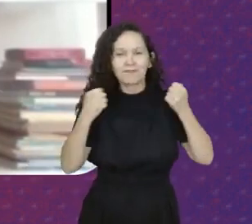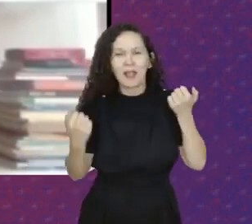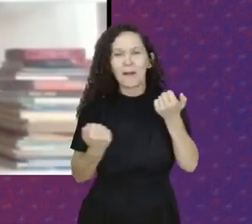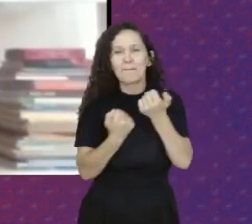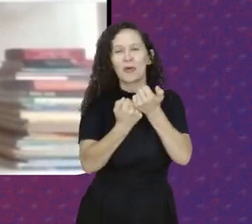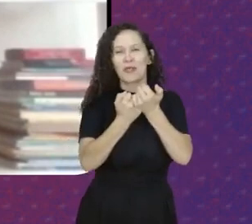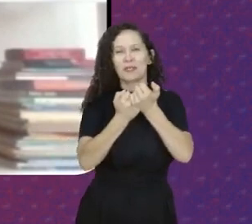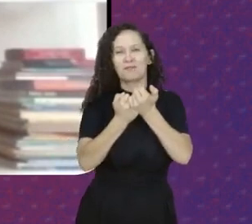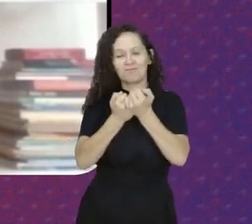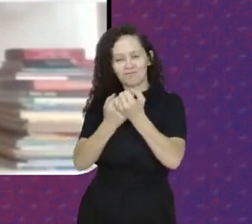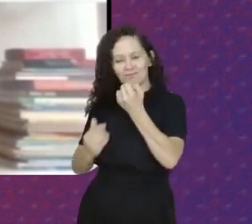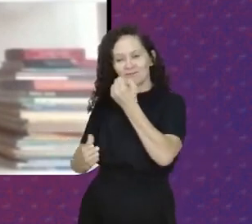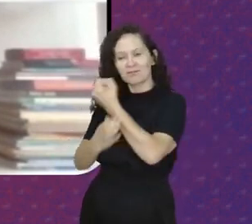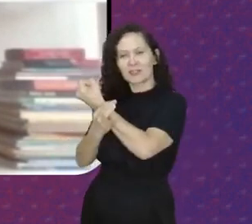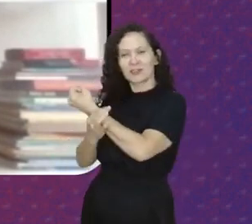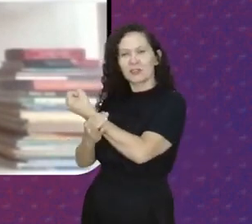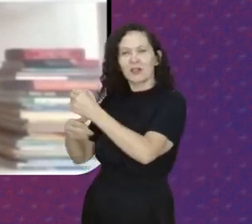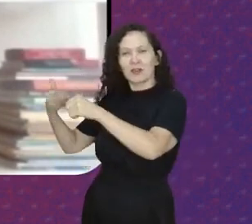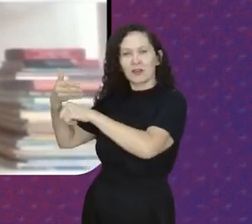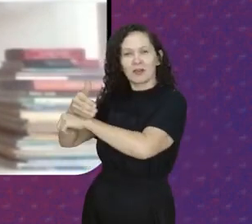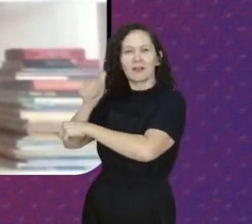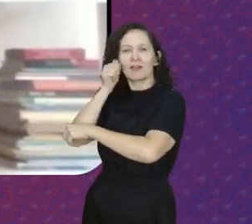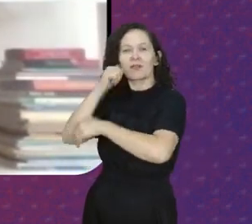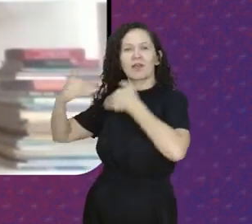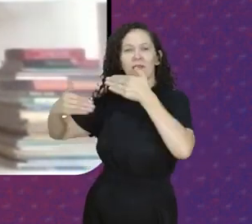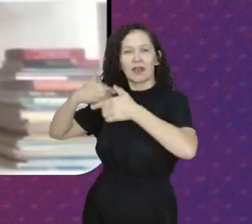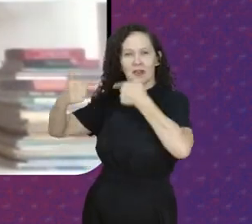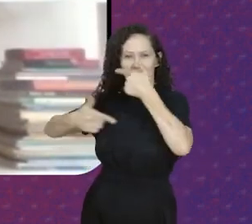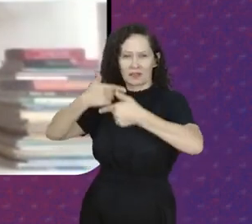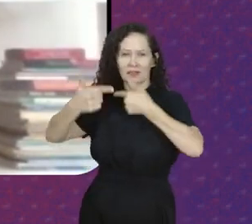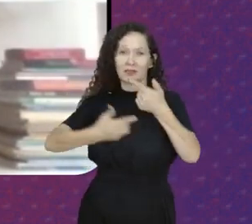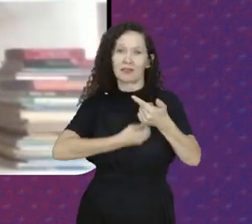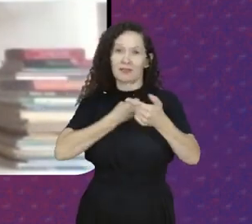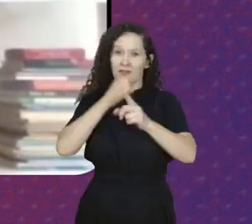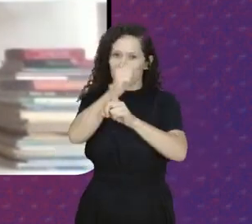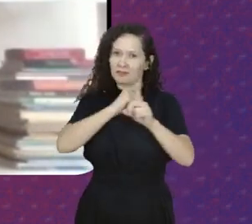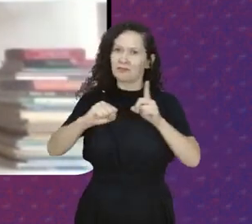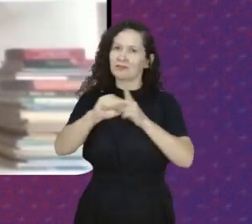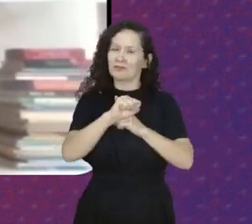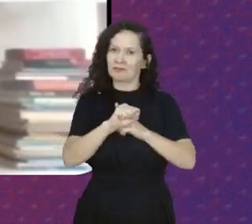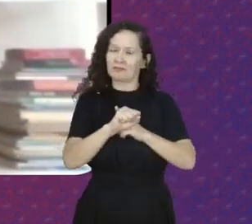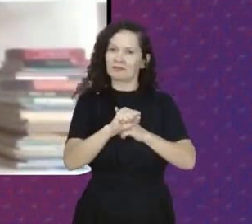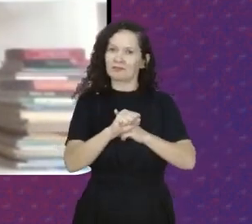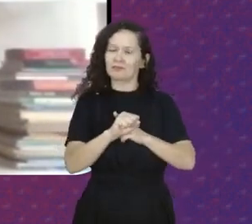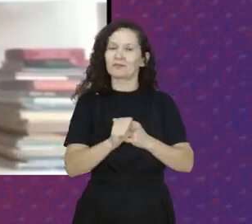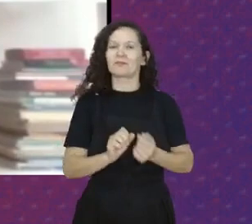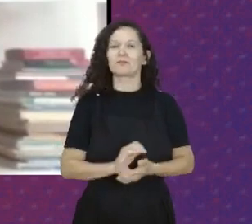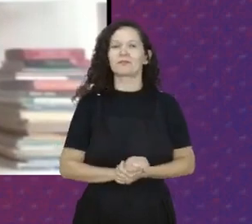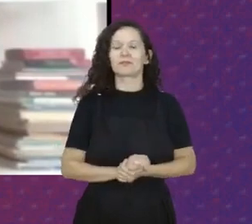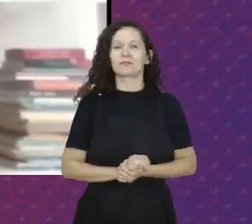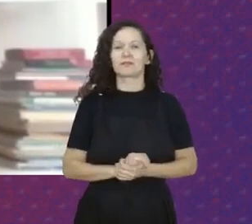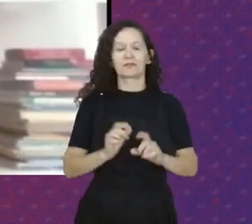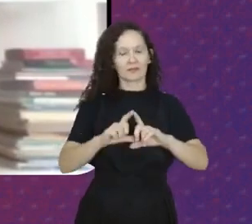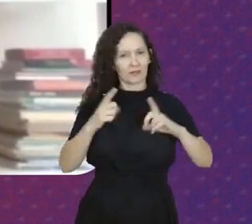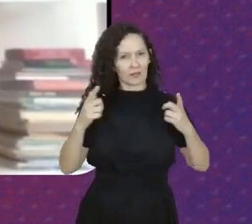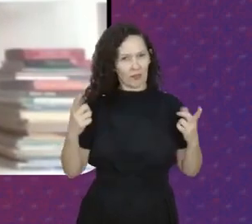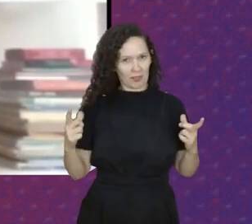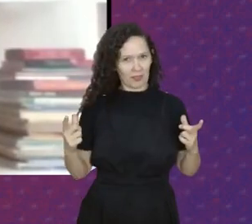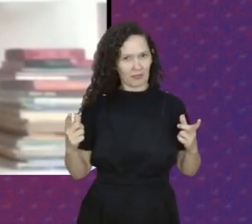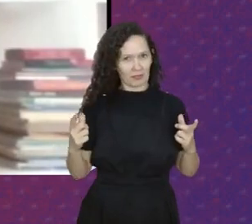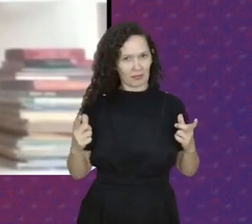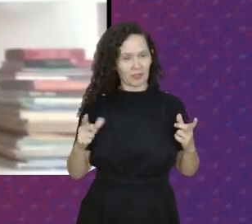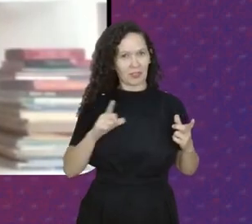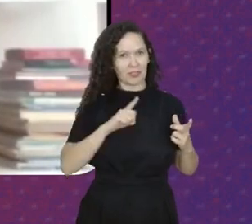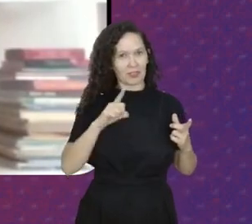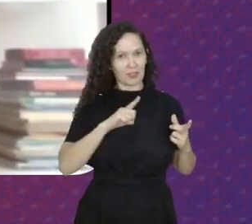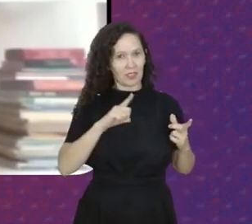para garantir a participação das mulheres no trabalho e na vida social. Esse aumento, né, da